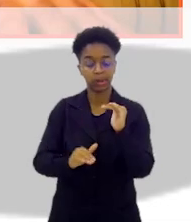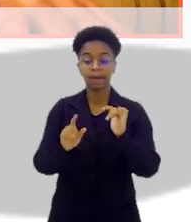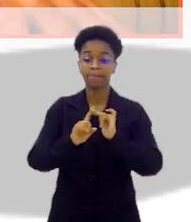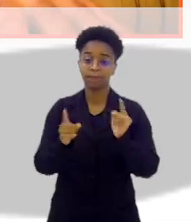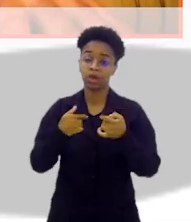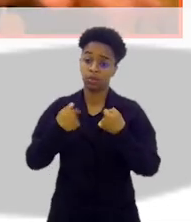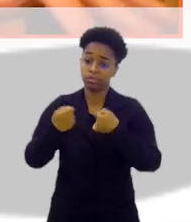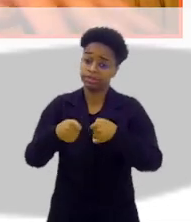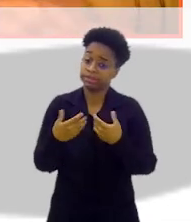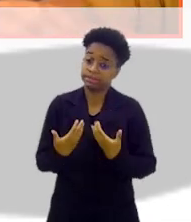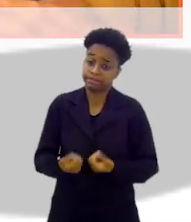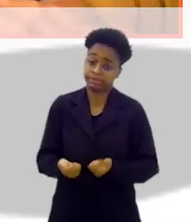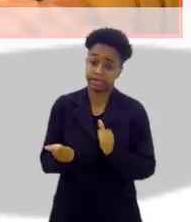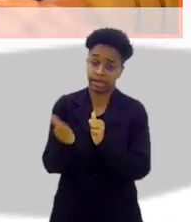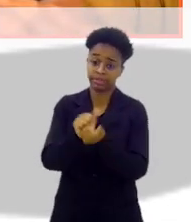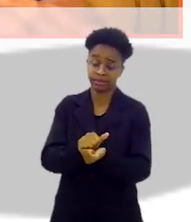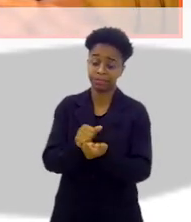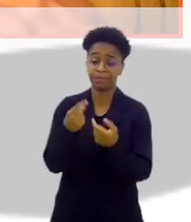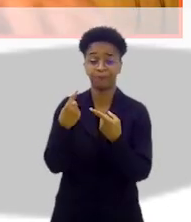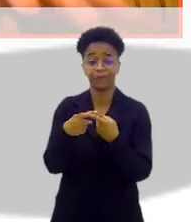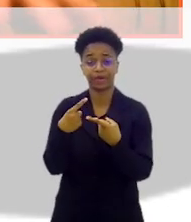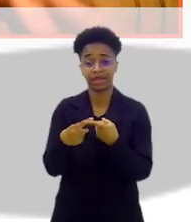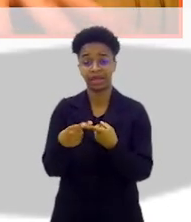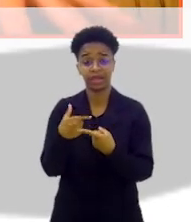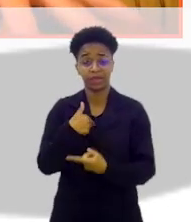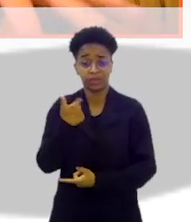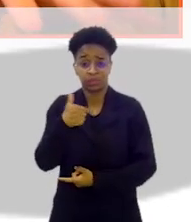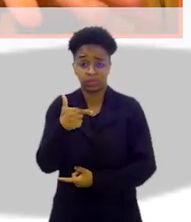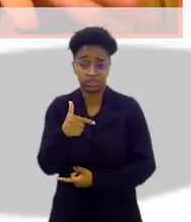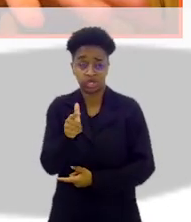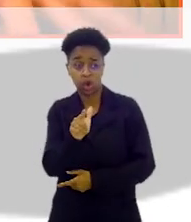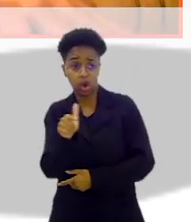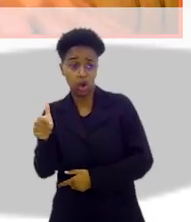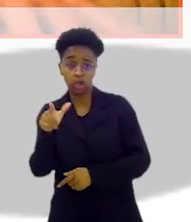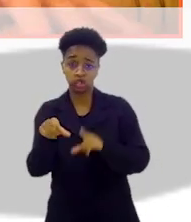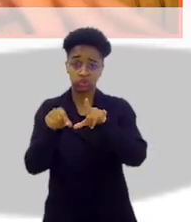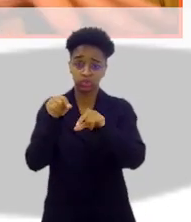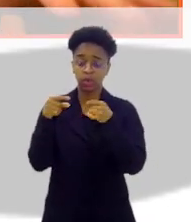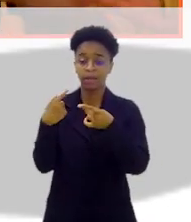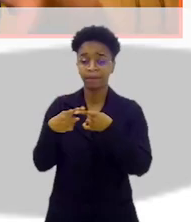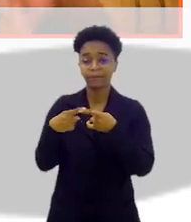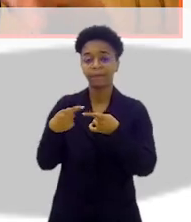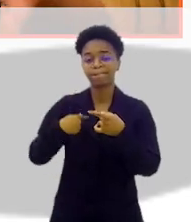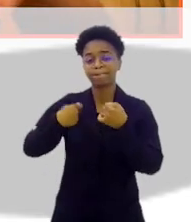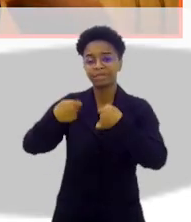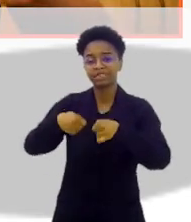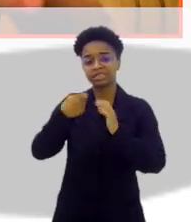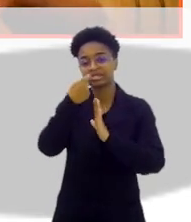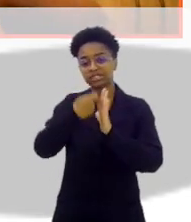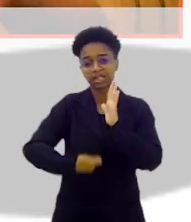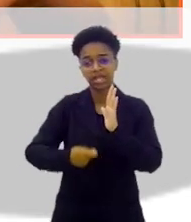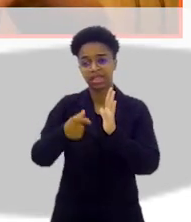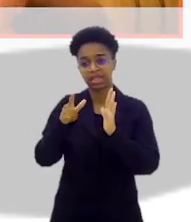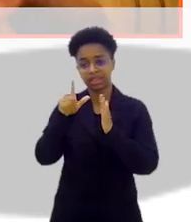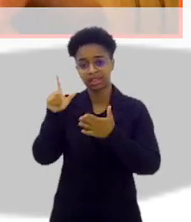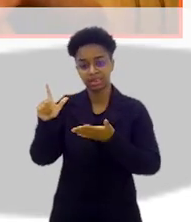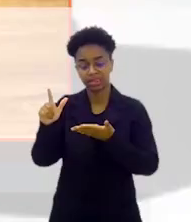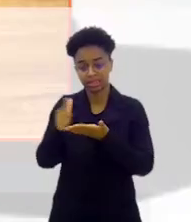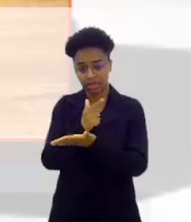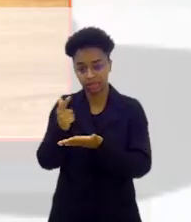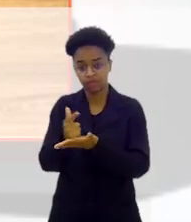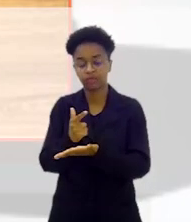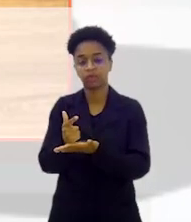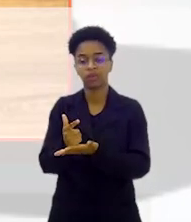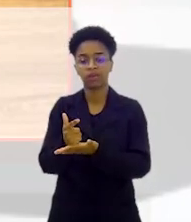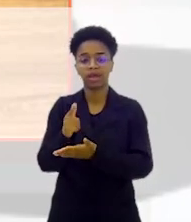inferior. Mas eu tive que me render, porque eu não tive jeito, porque eu tive que escrever esse livro aí, esse Geomorfo